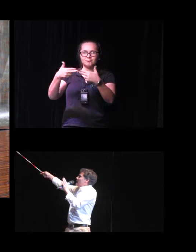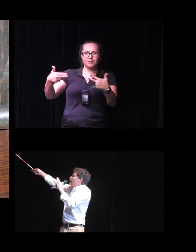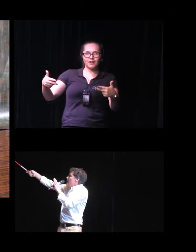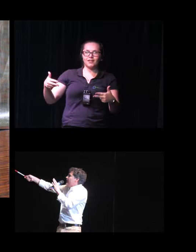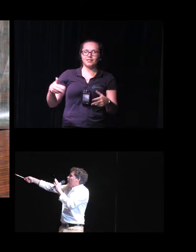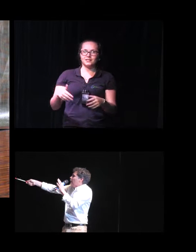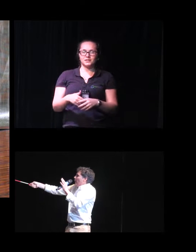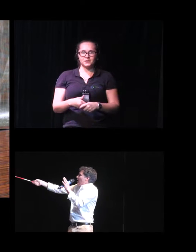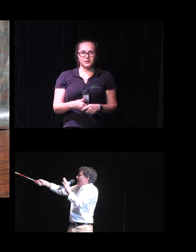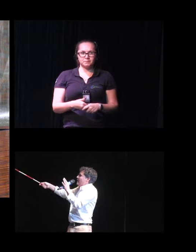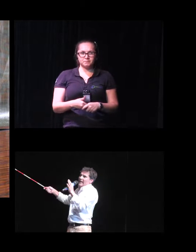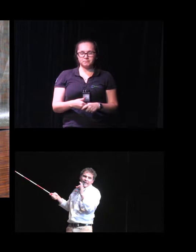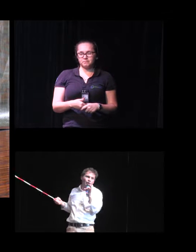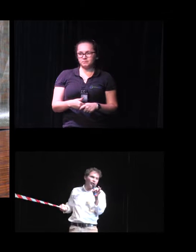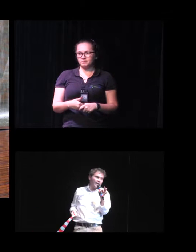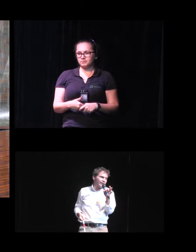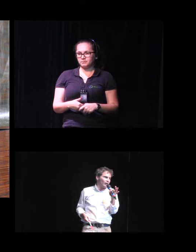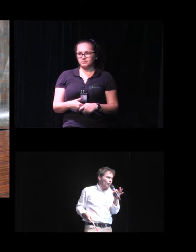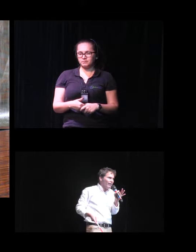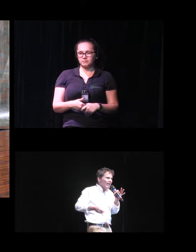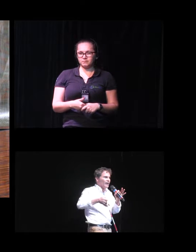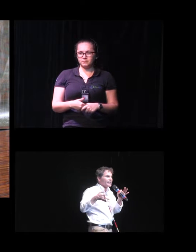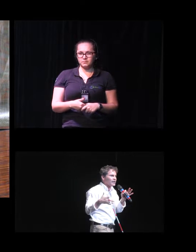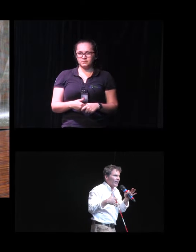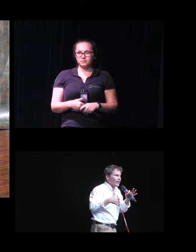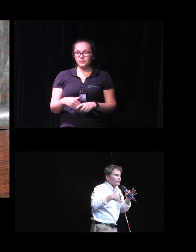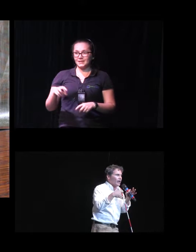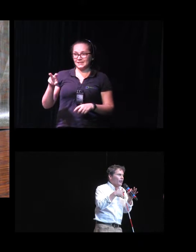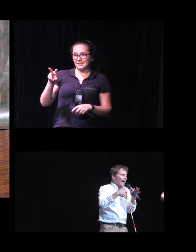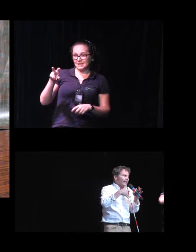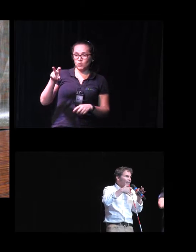que aludia elementos míticos